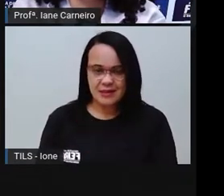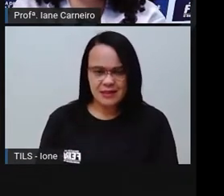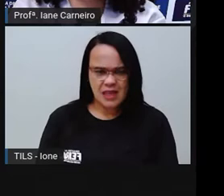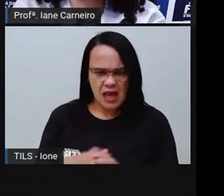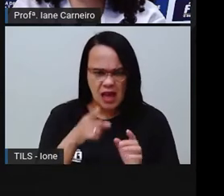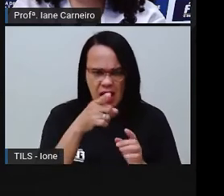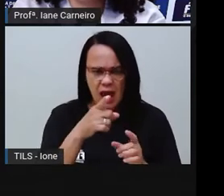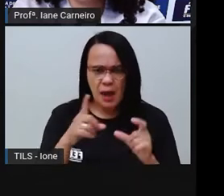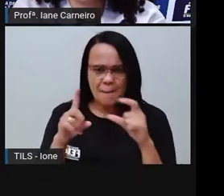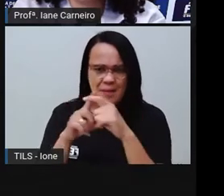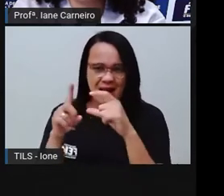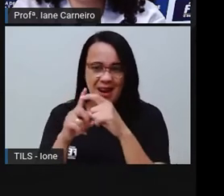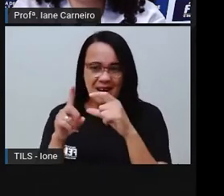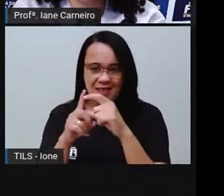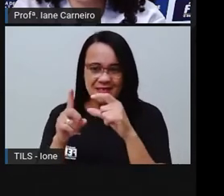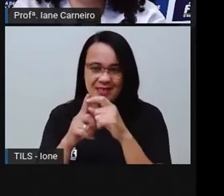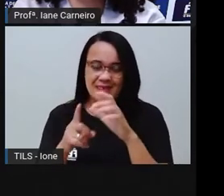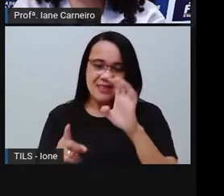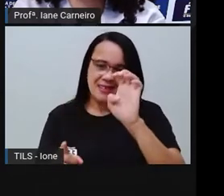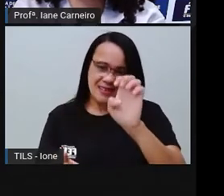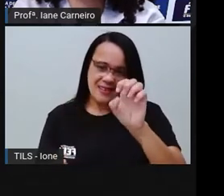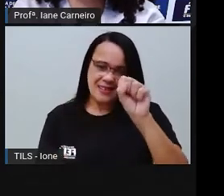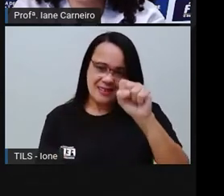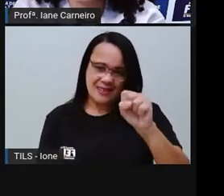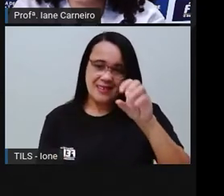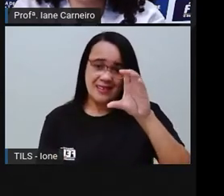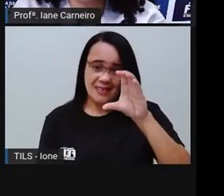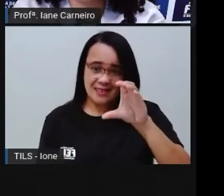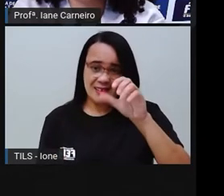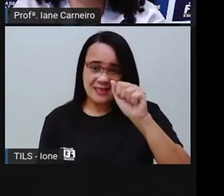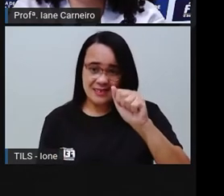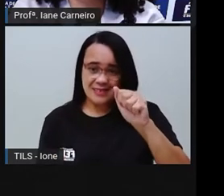Olha que a gente viu agora na estante escada